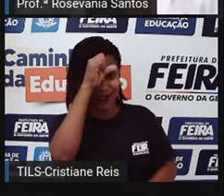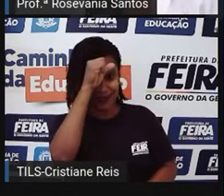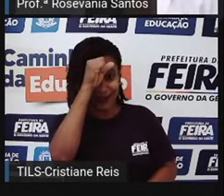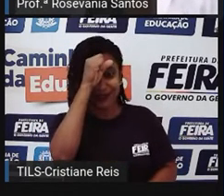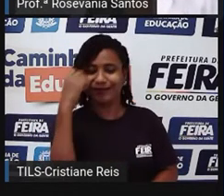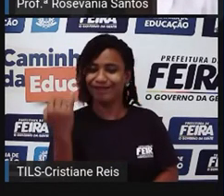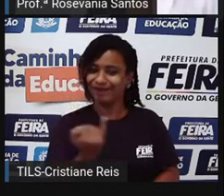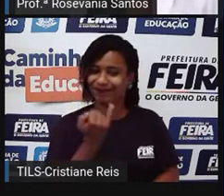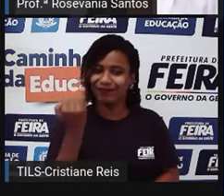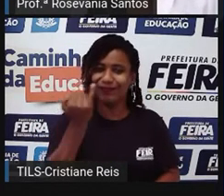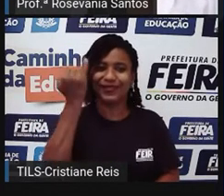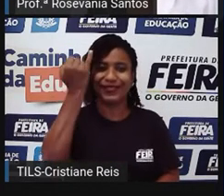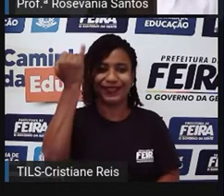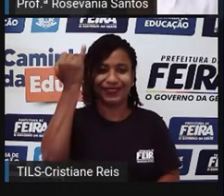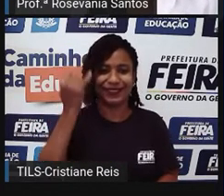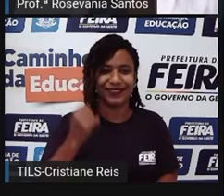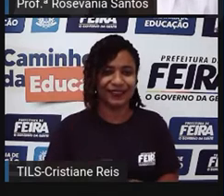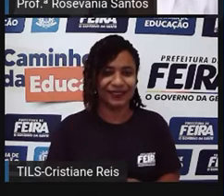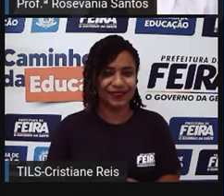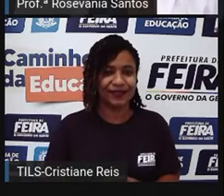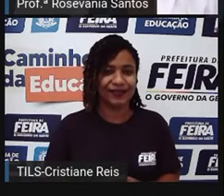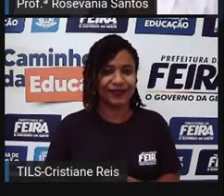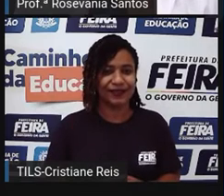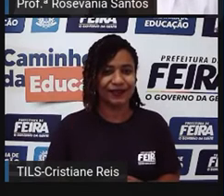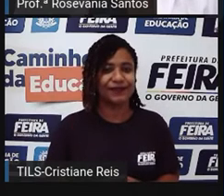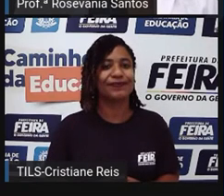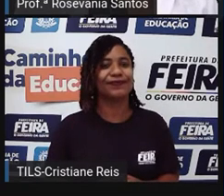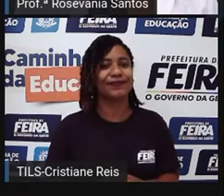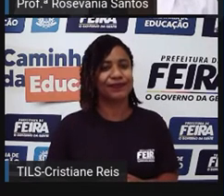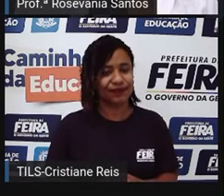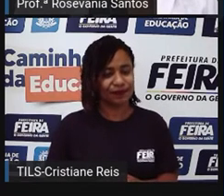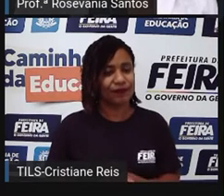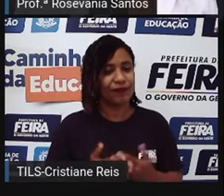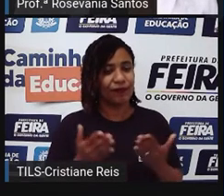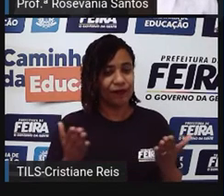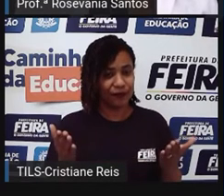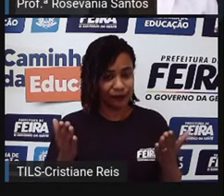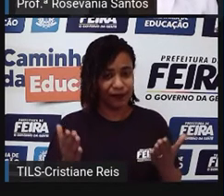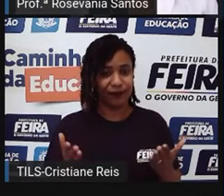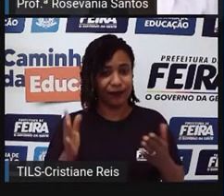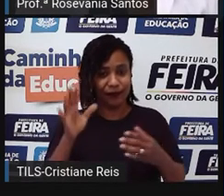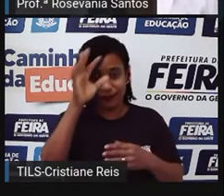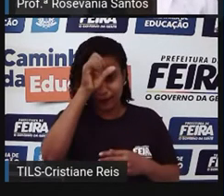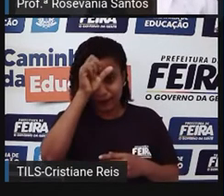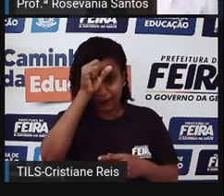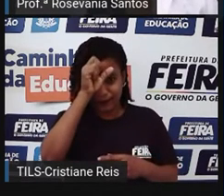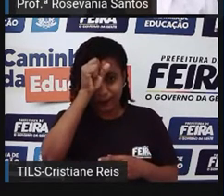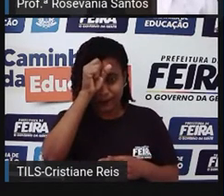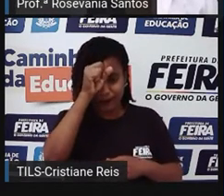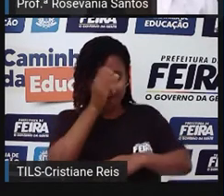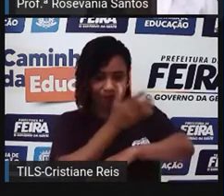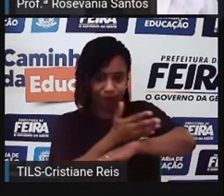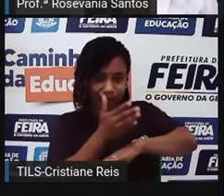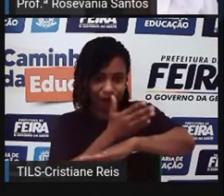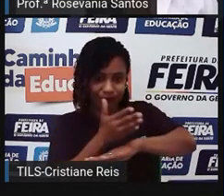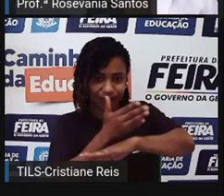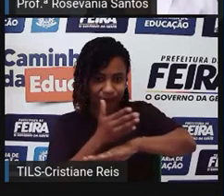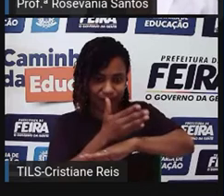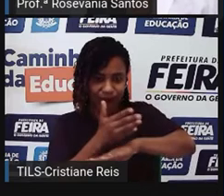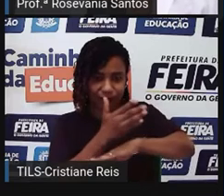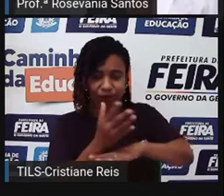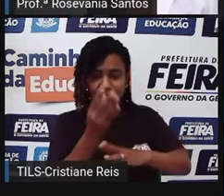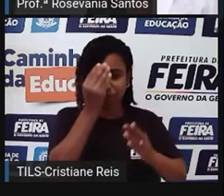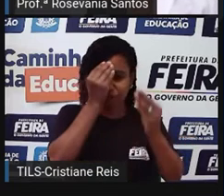globalizado, ele é ouro. E aí, depois que você conhece, né, aí passa também a ter a disseminação de informações e de